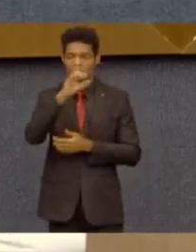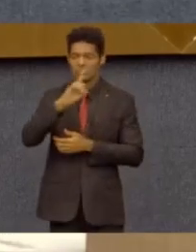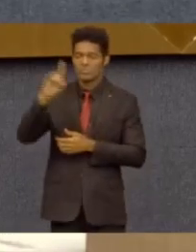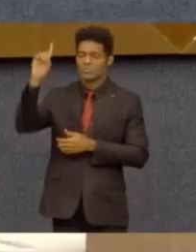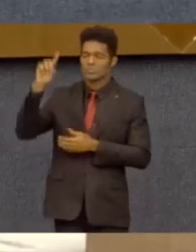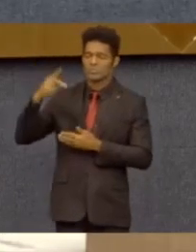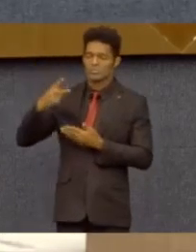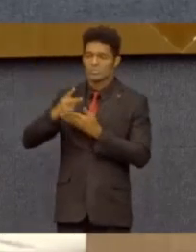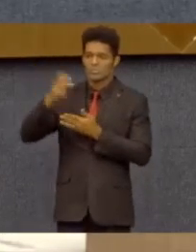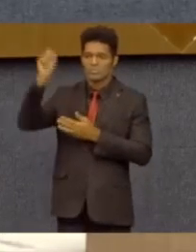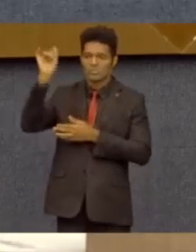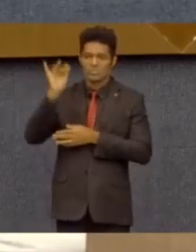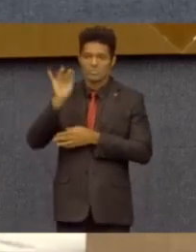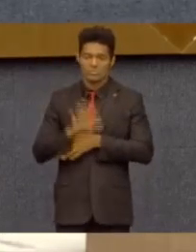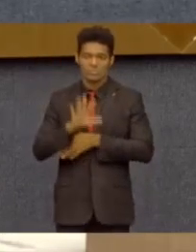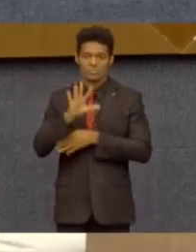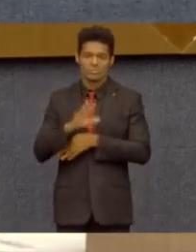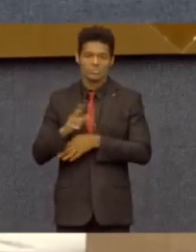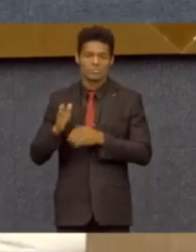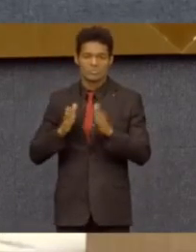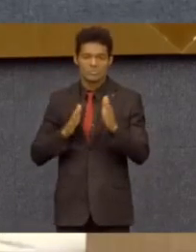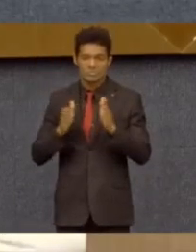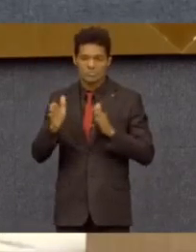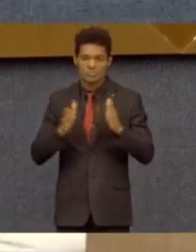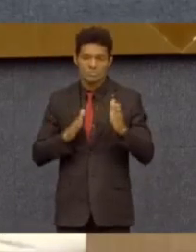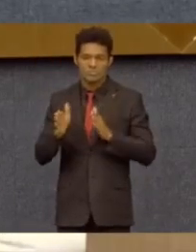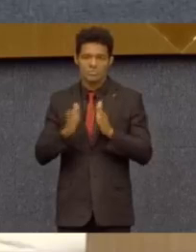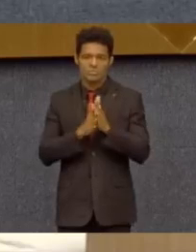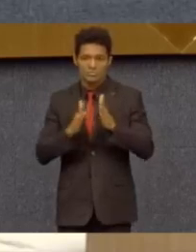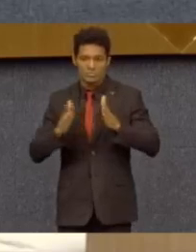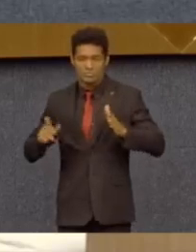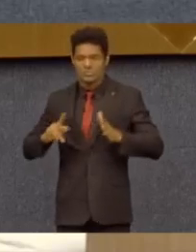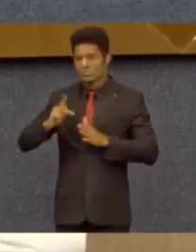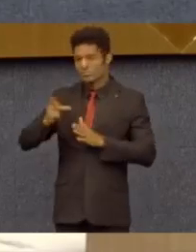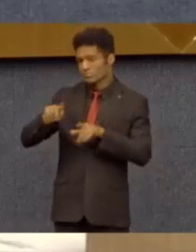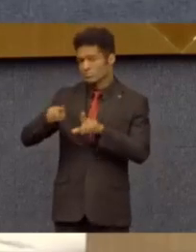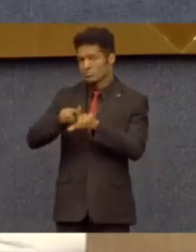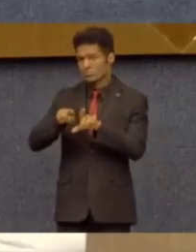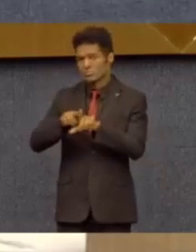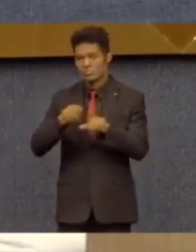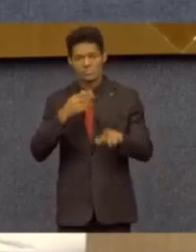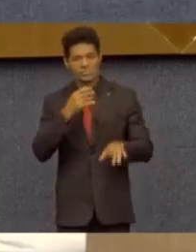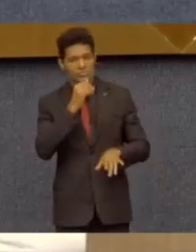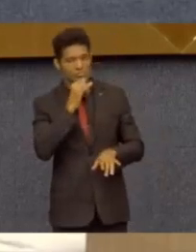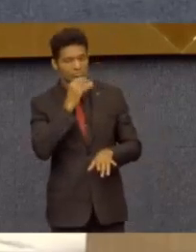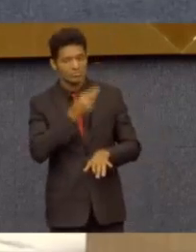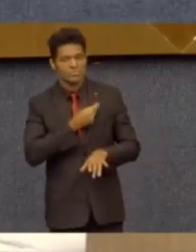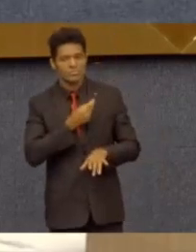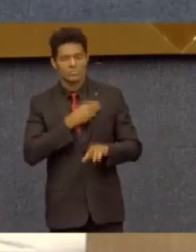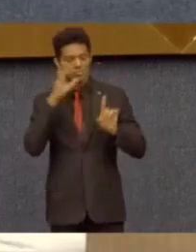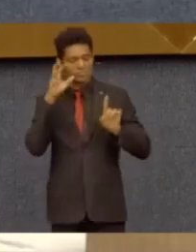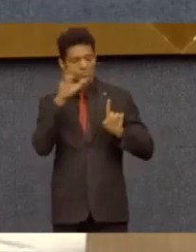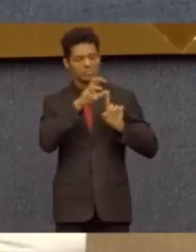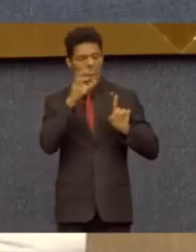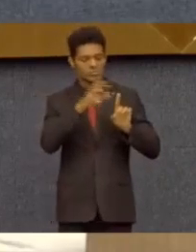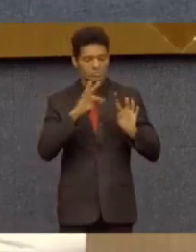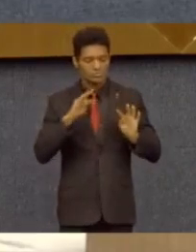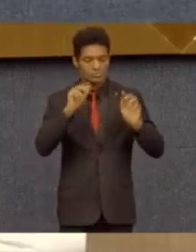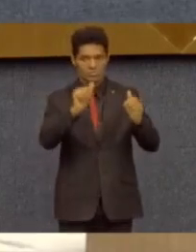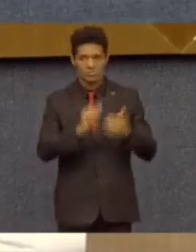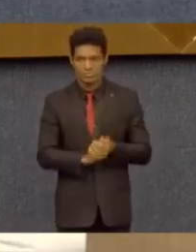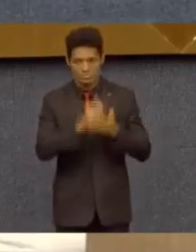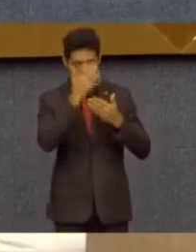continue a abençoar a sua jornada e que seu exemplo de vida continue inspirando muitos outros.